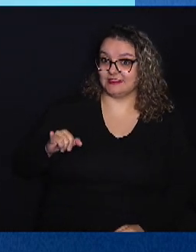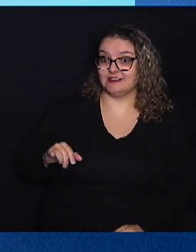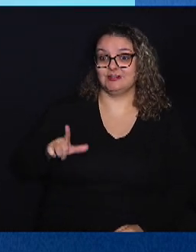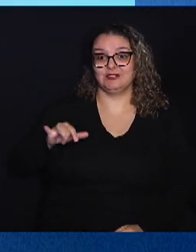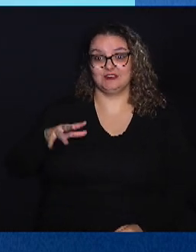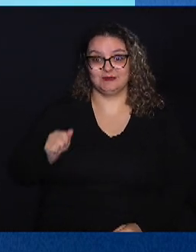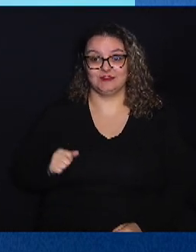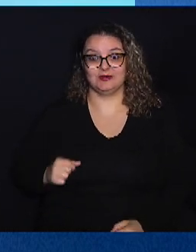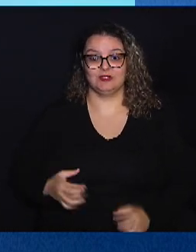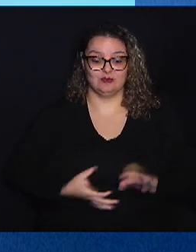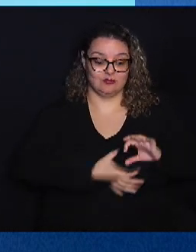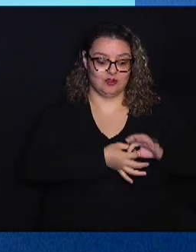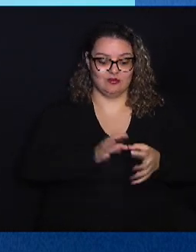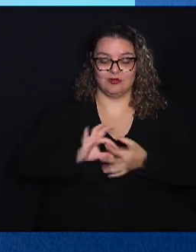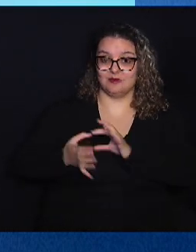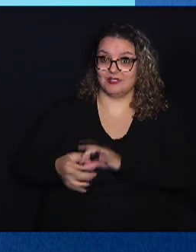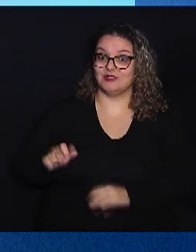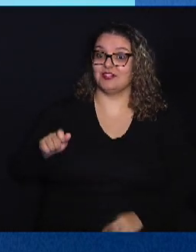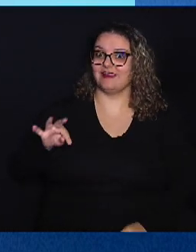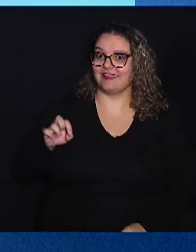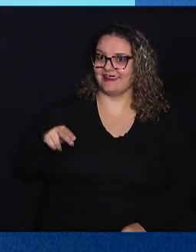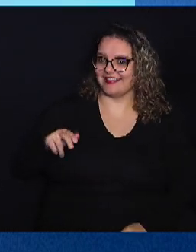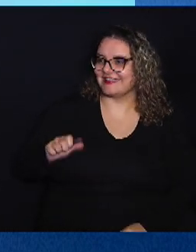Jogos Olímpicos de Atenas.